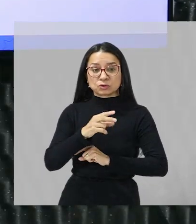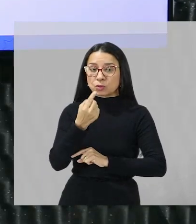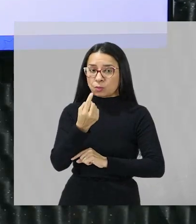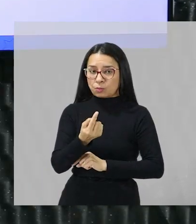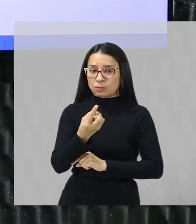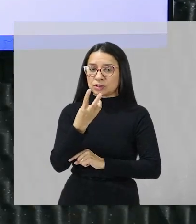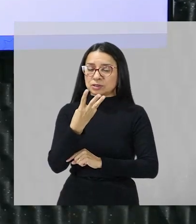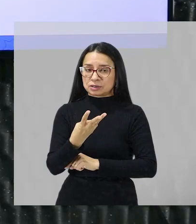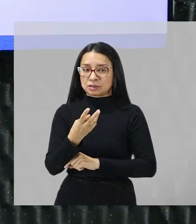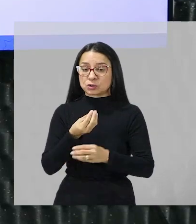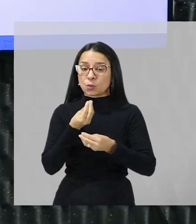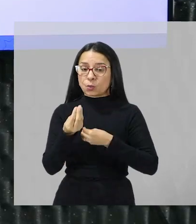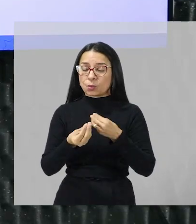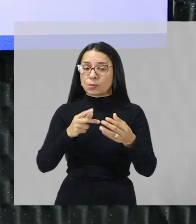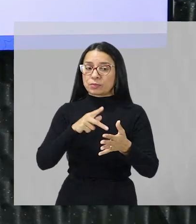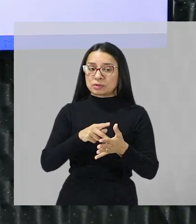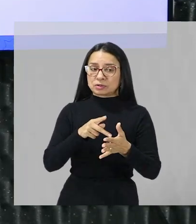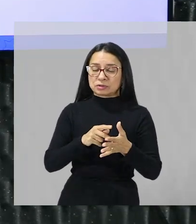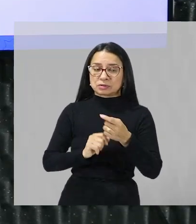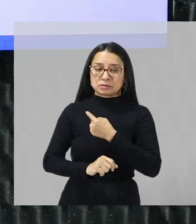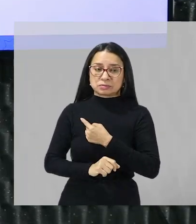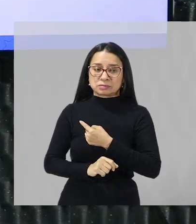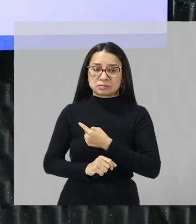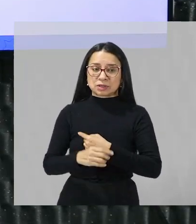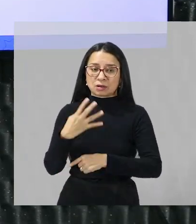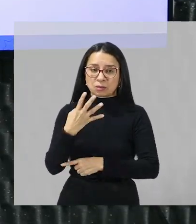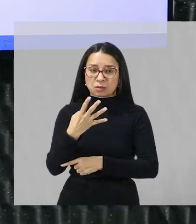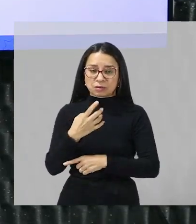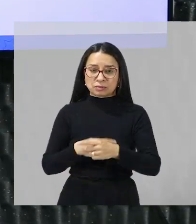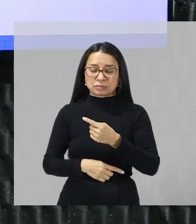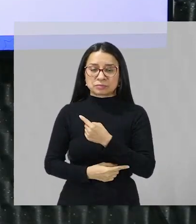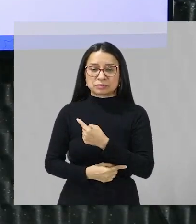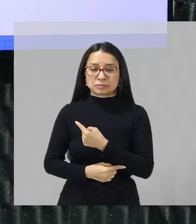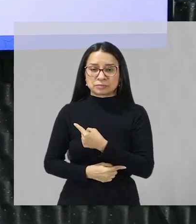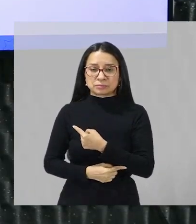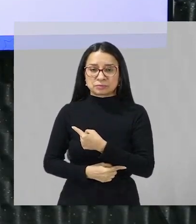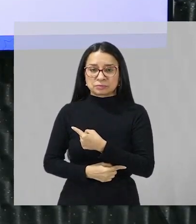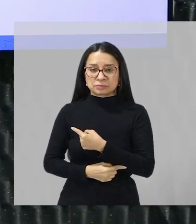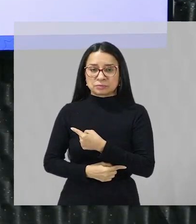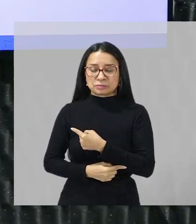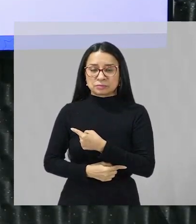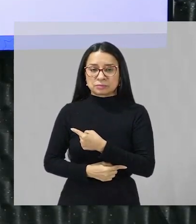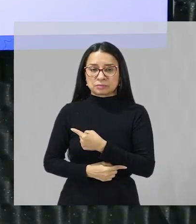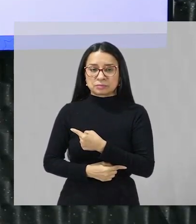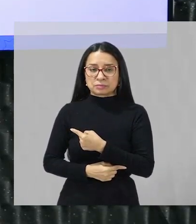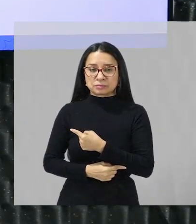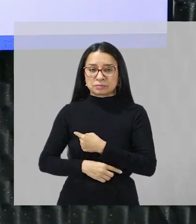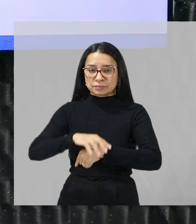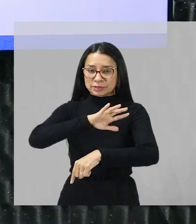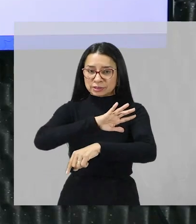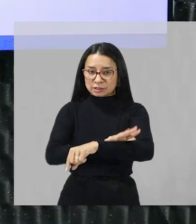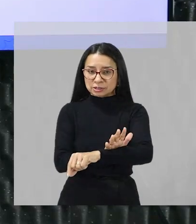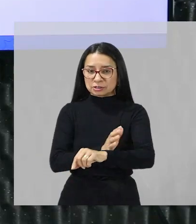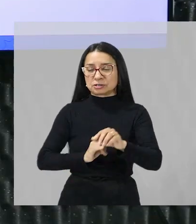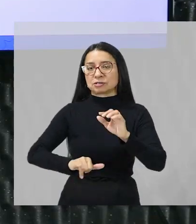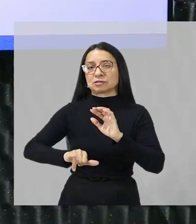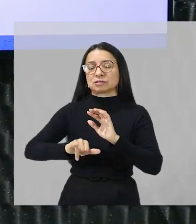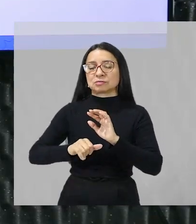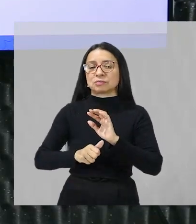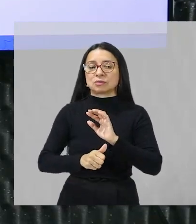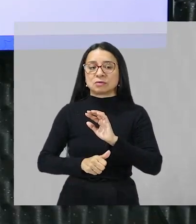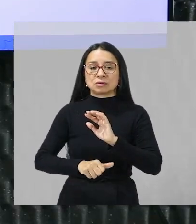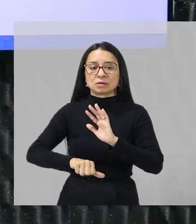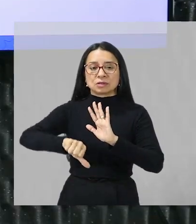verdadeiras. Alternativa 4, assertiva 4, exprime o racismo criminal, na medida em que o